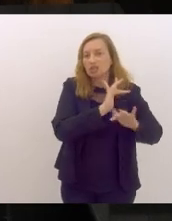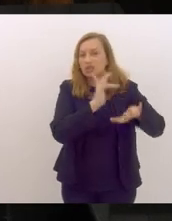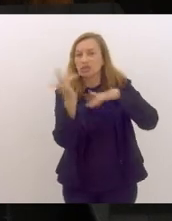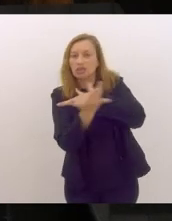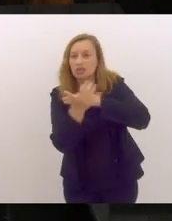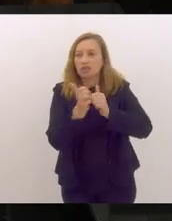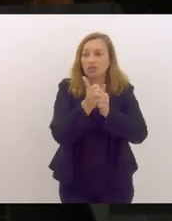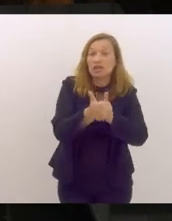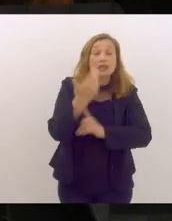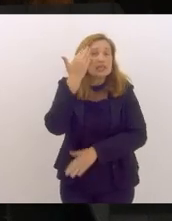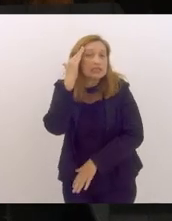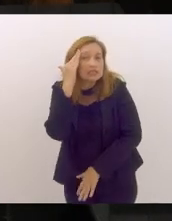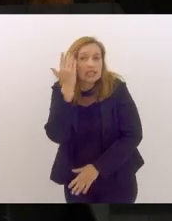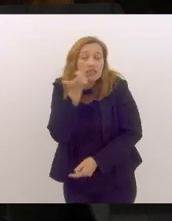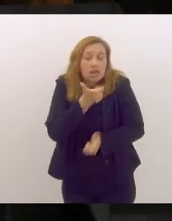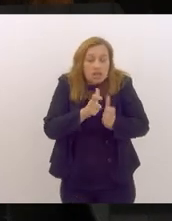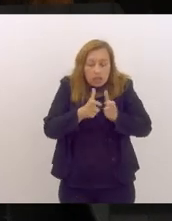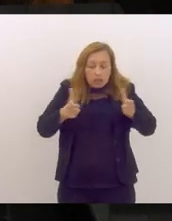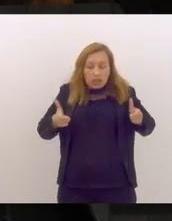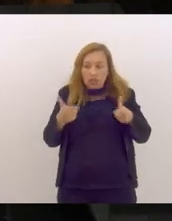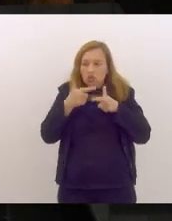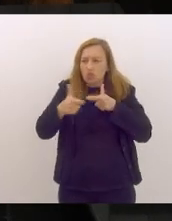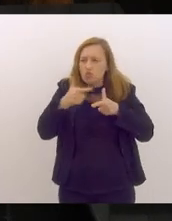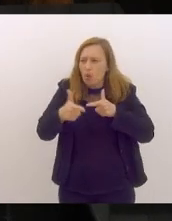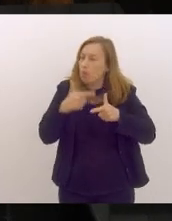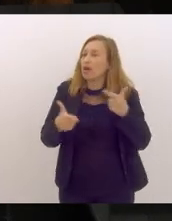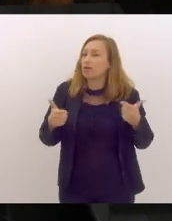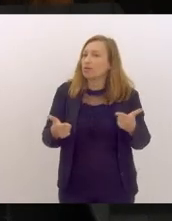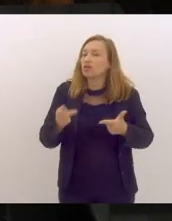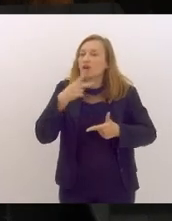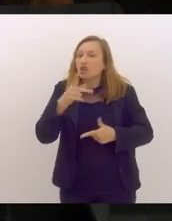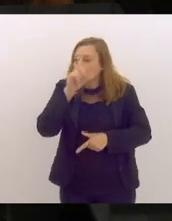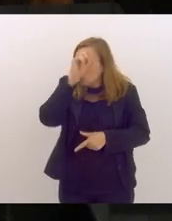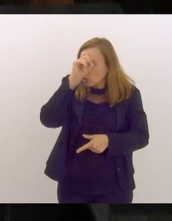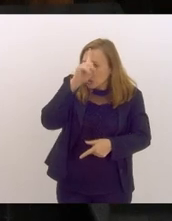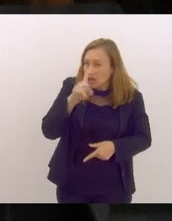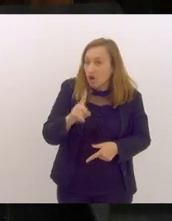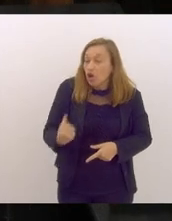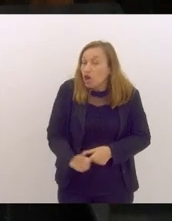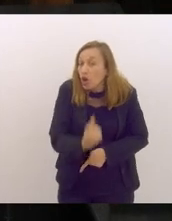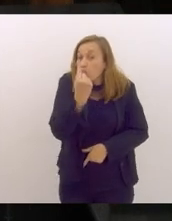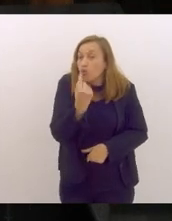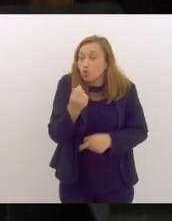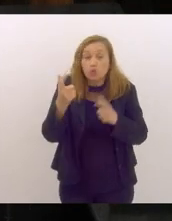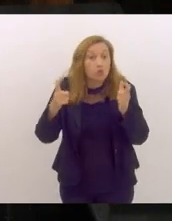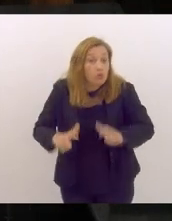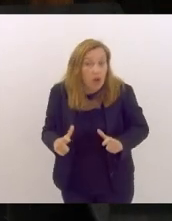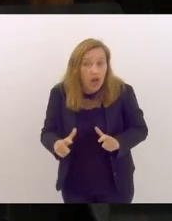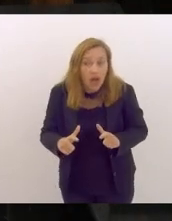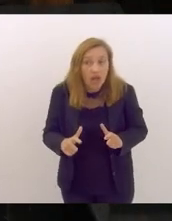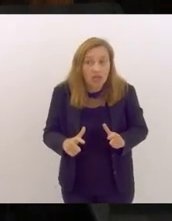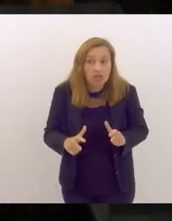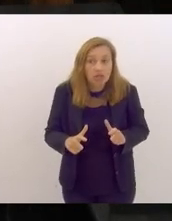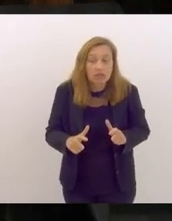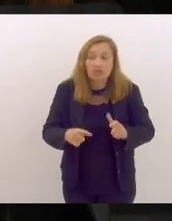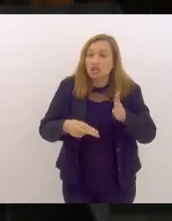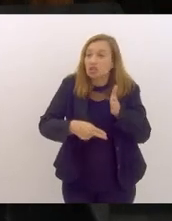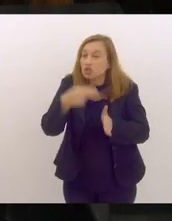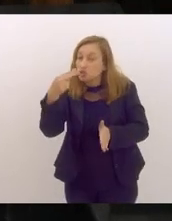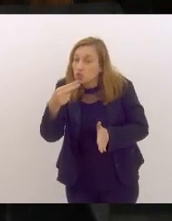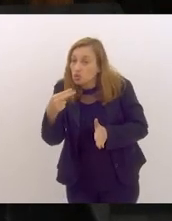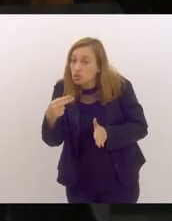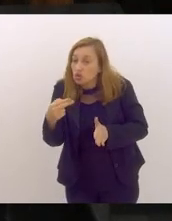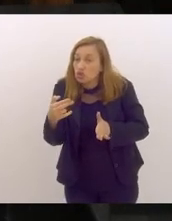sociais entenda a dimensão do problema. Nós estamos falando de um hospital que é o único de Natividade, o único que faz cirurgia de pequena e